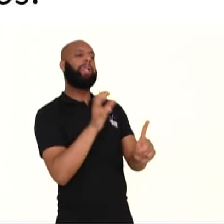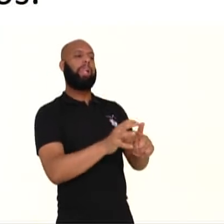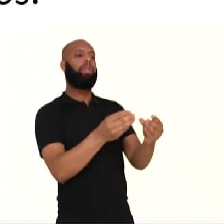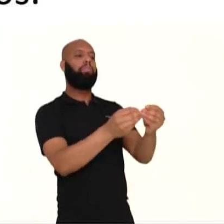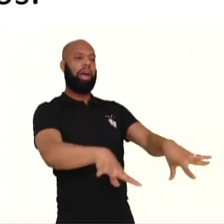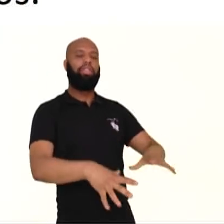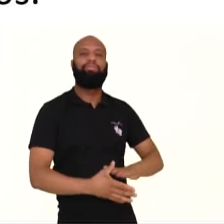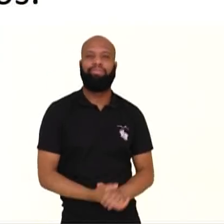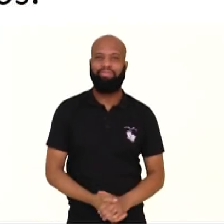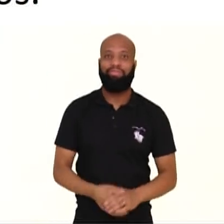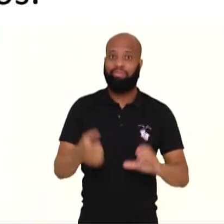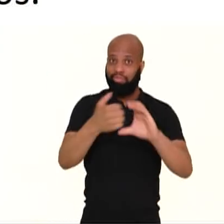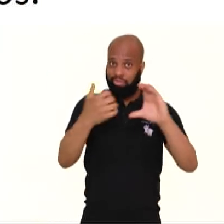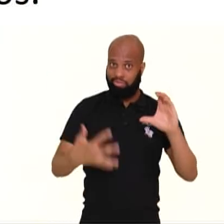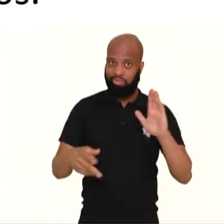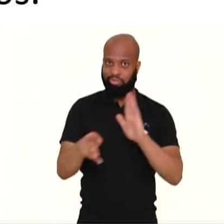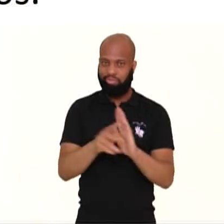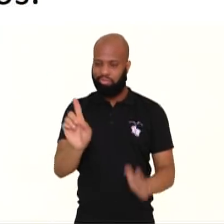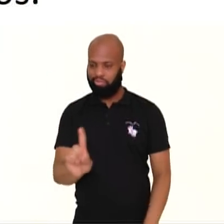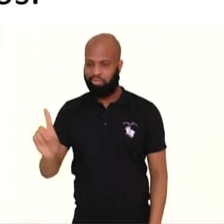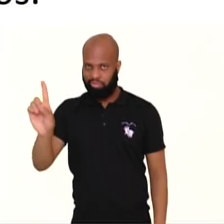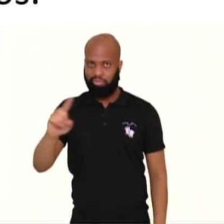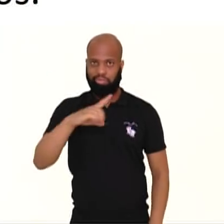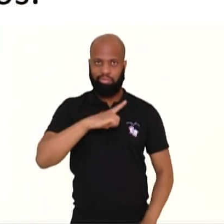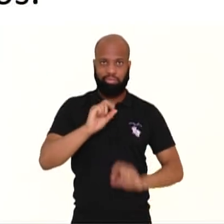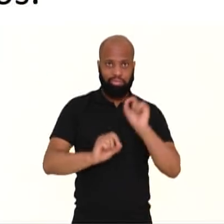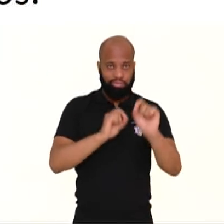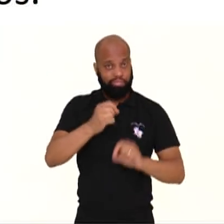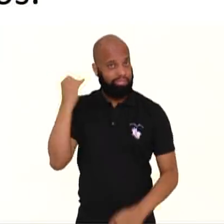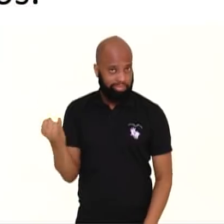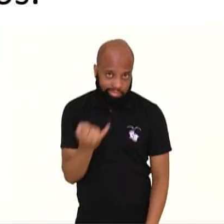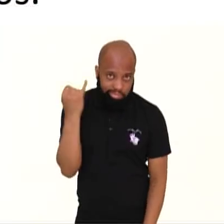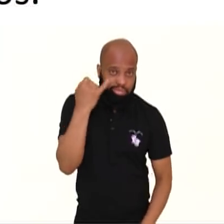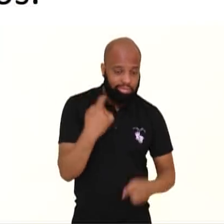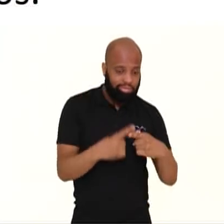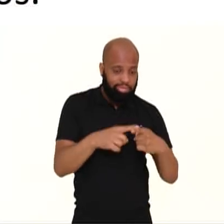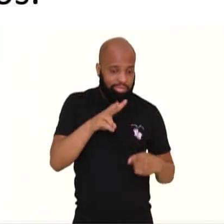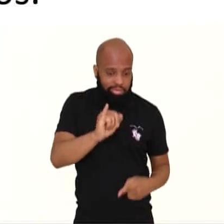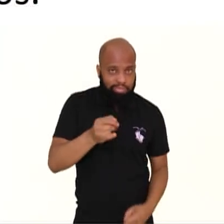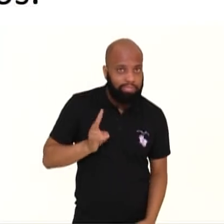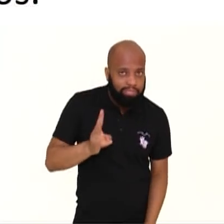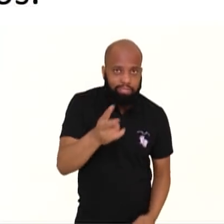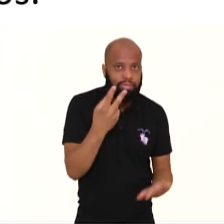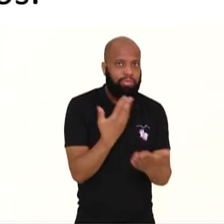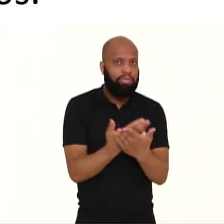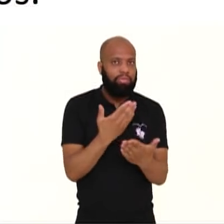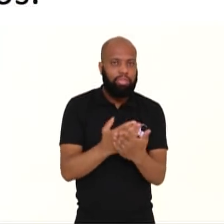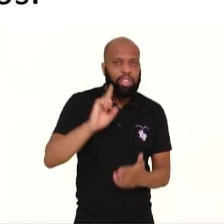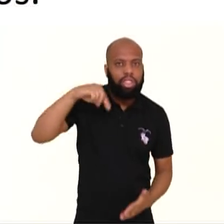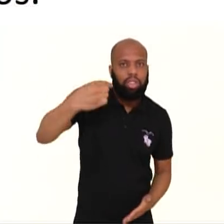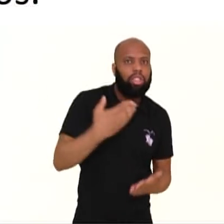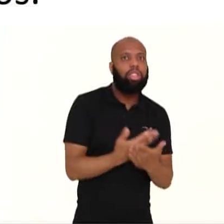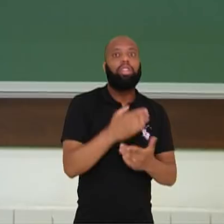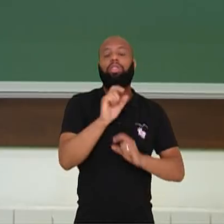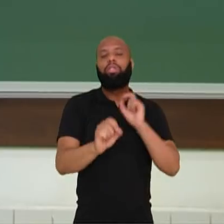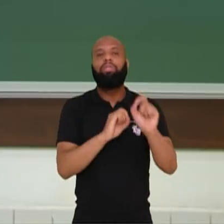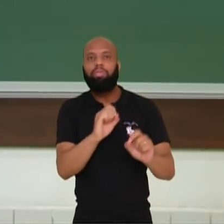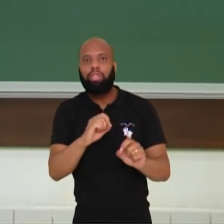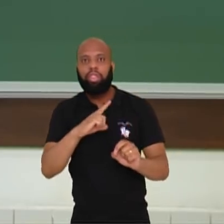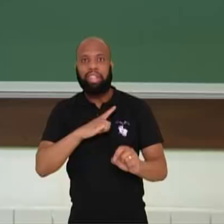característica das divindades gregas. Vai ser um ponto importante porque nós vamos falar na próxima aula dos heróis. Os heróis, eles